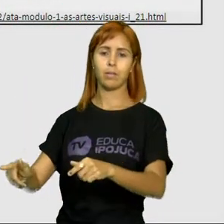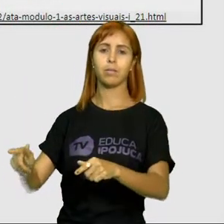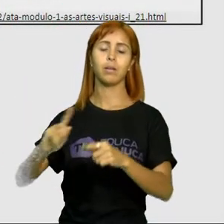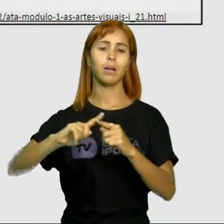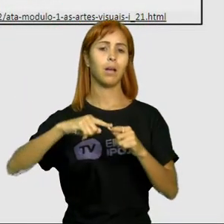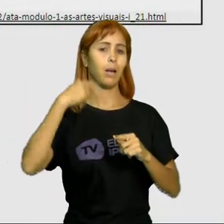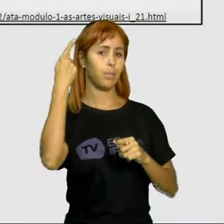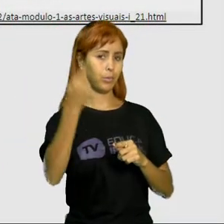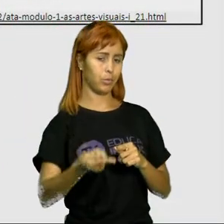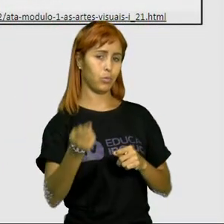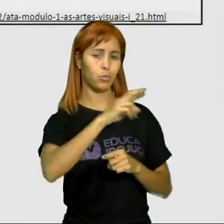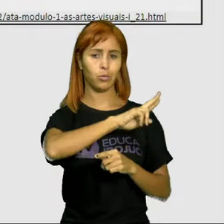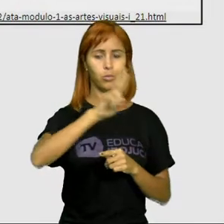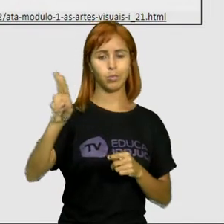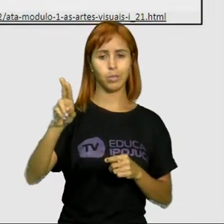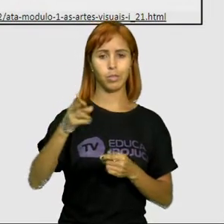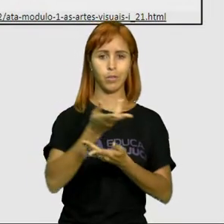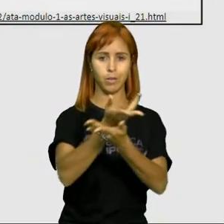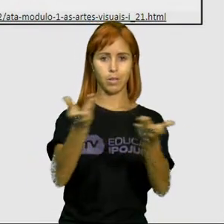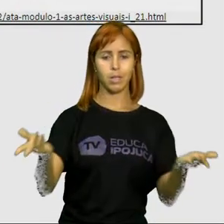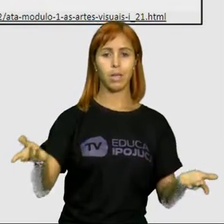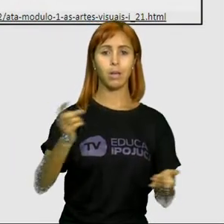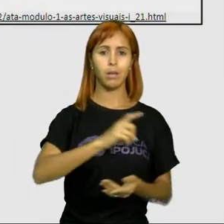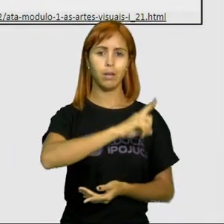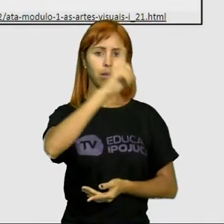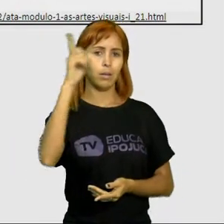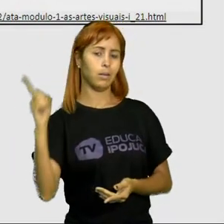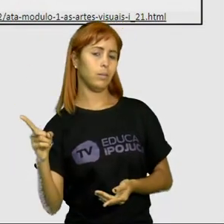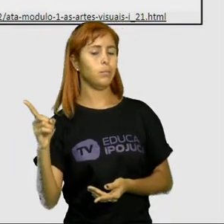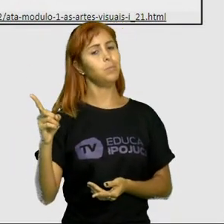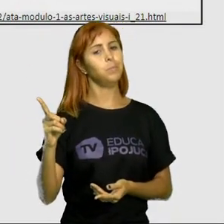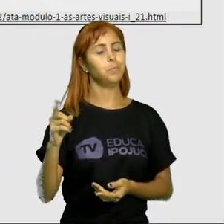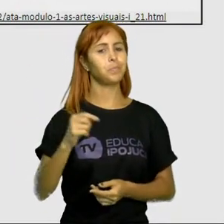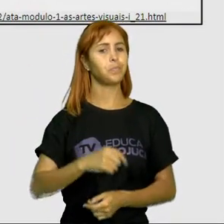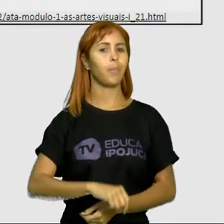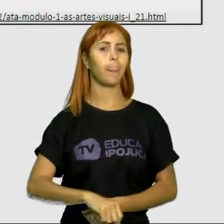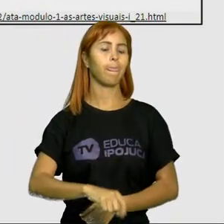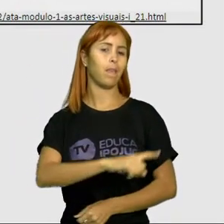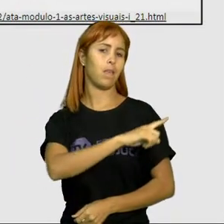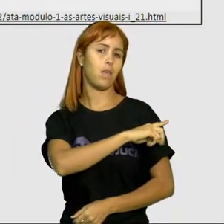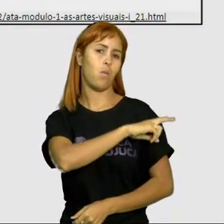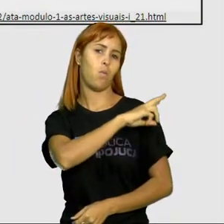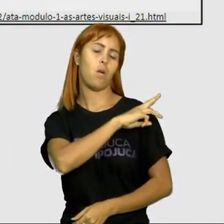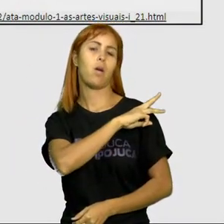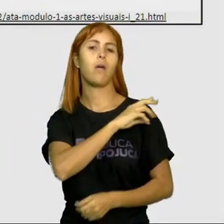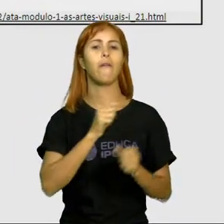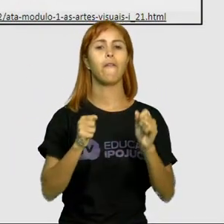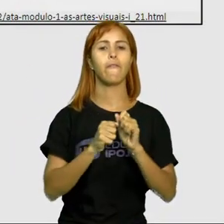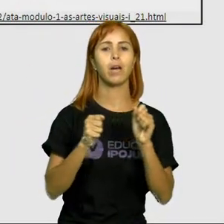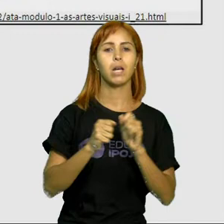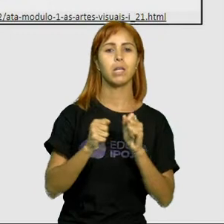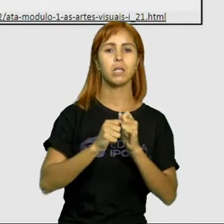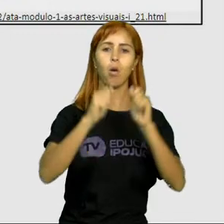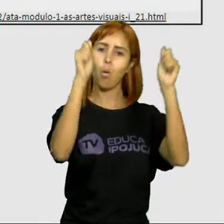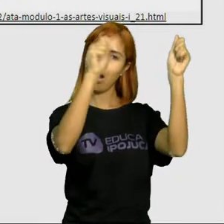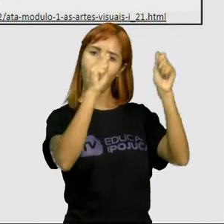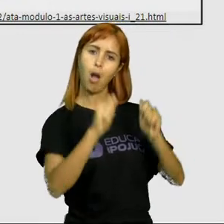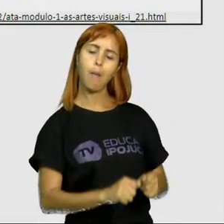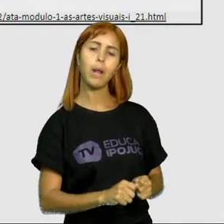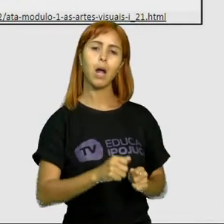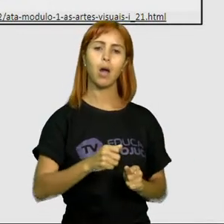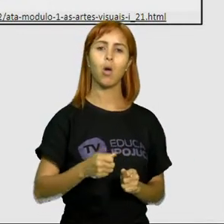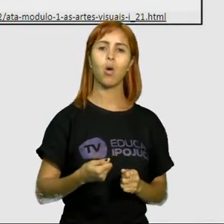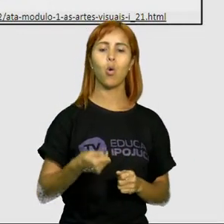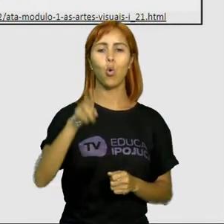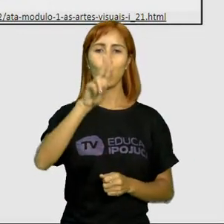Após anotar aqui o nome de vocês e a data e colocar a série, produza uma obra em artes visuais usando os